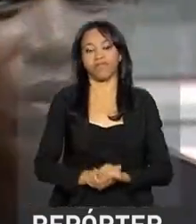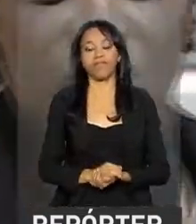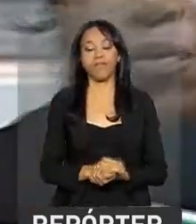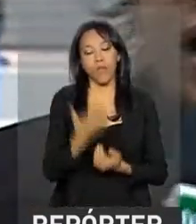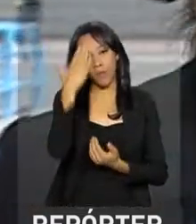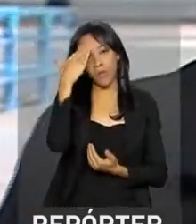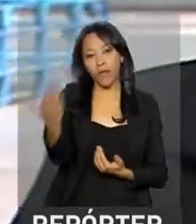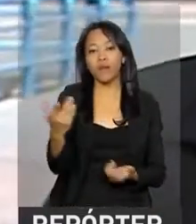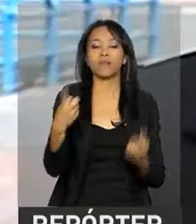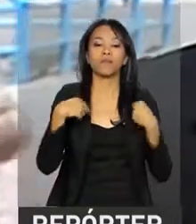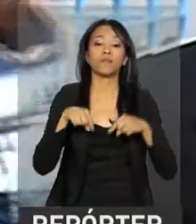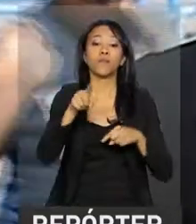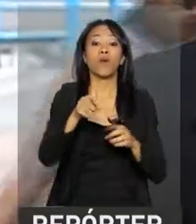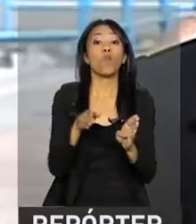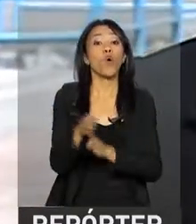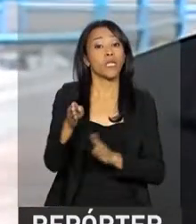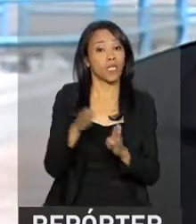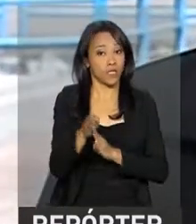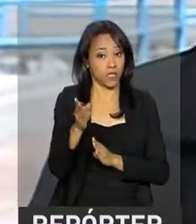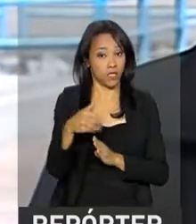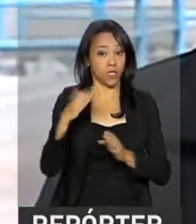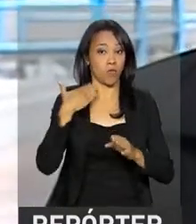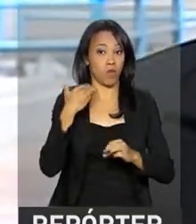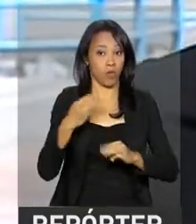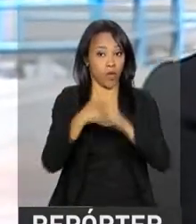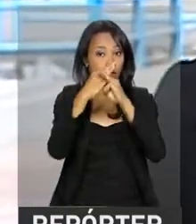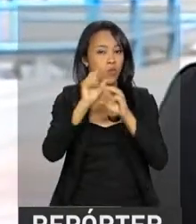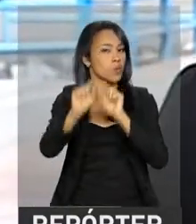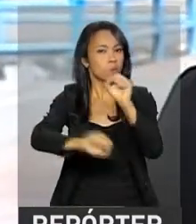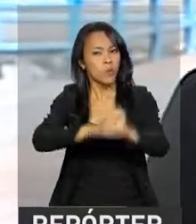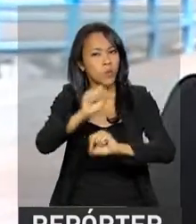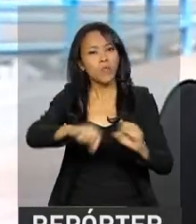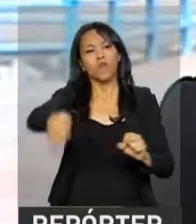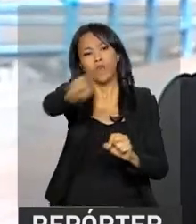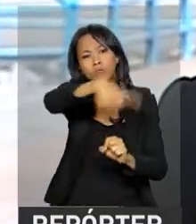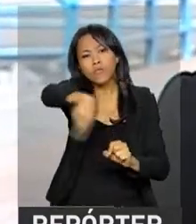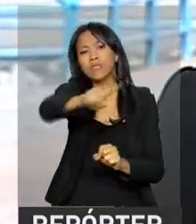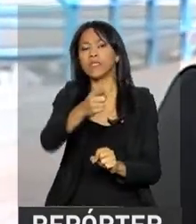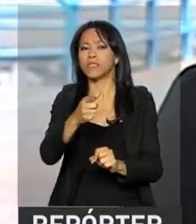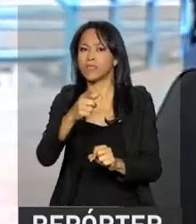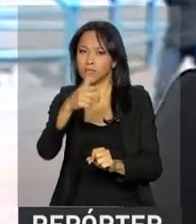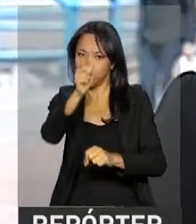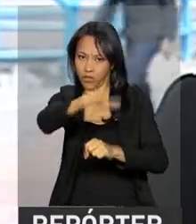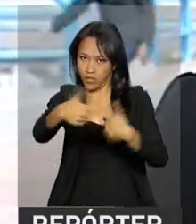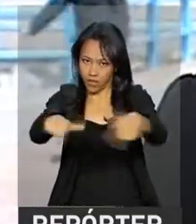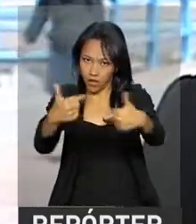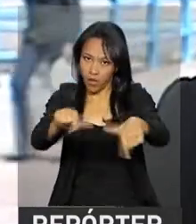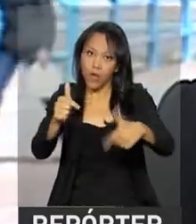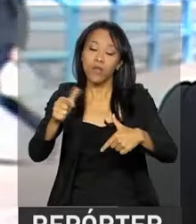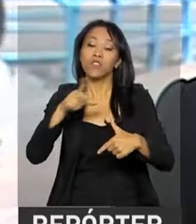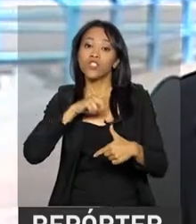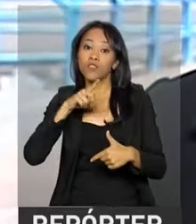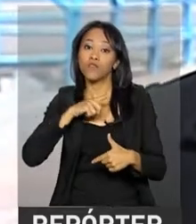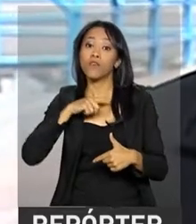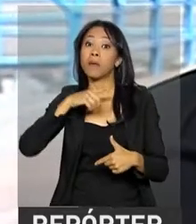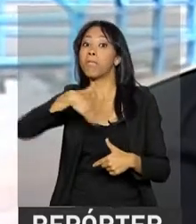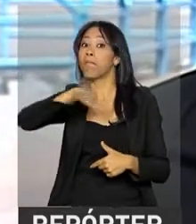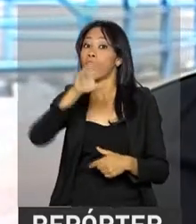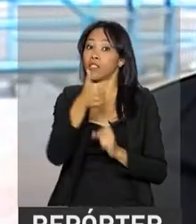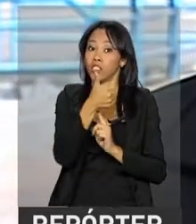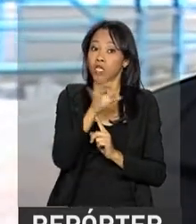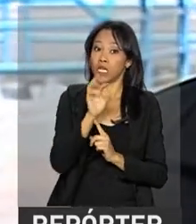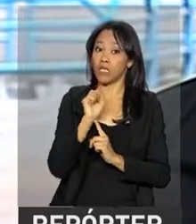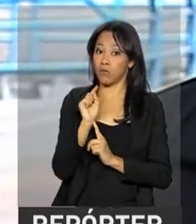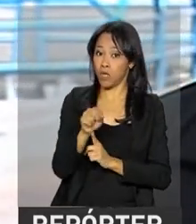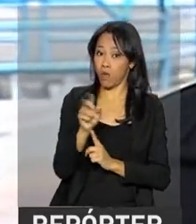bom e uma recomendação da caixa é para que o trabalhador que tiver na conta em uma conta mais de 10 mil reais